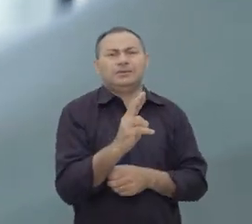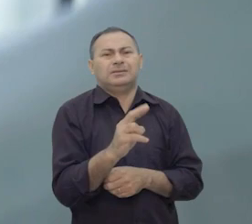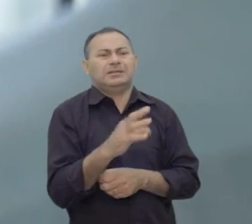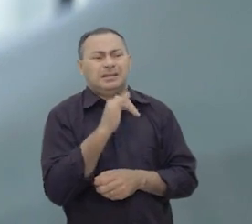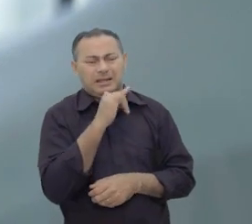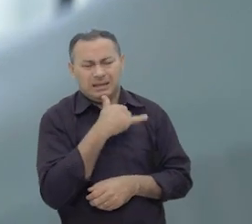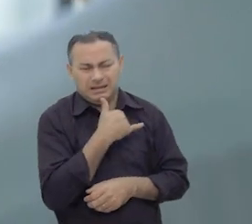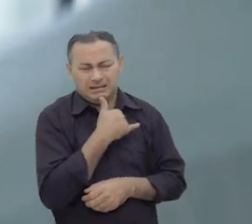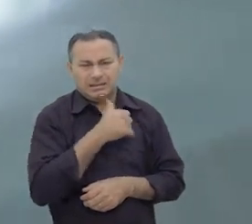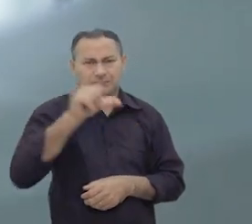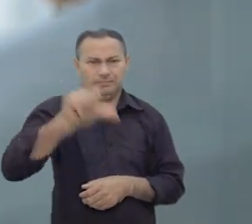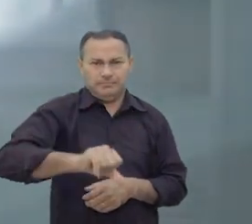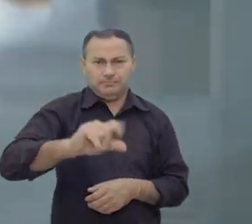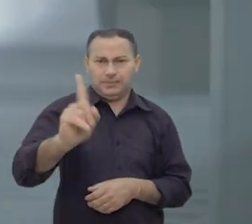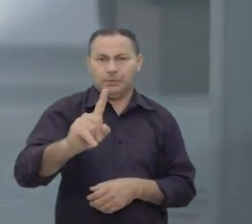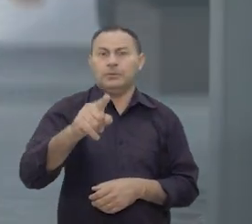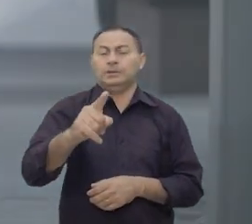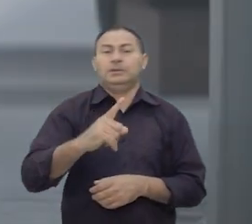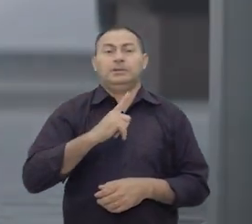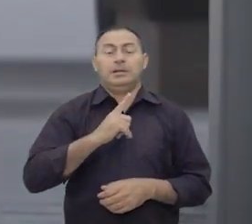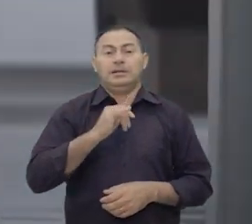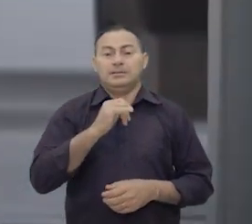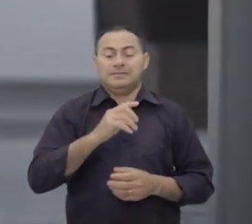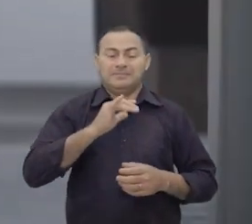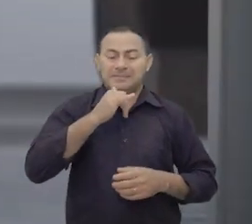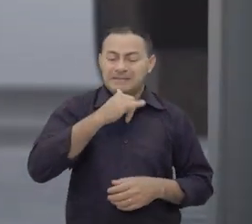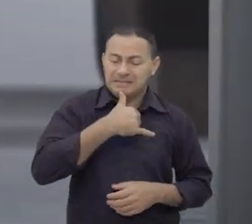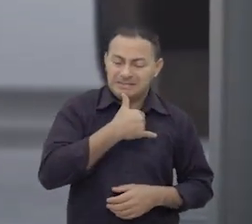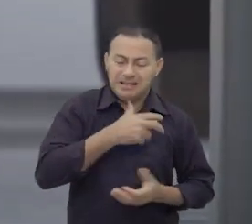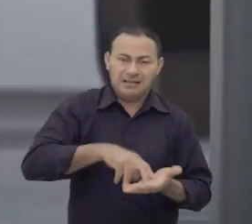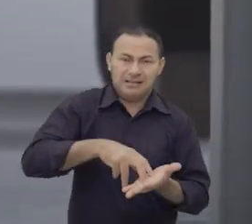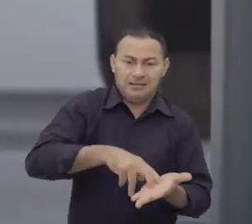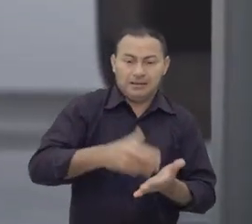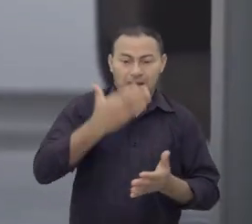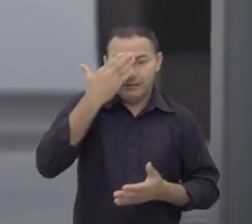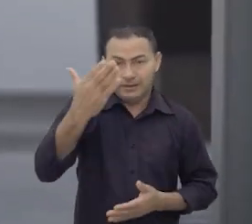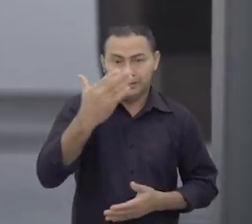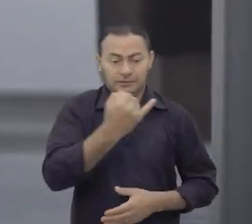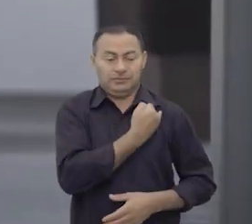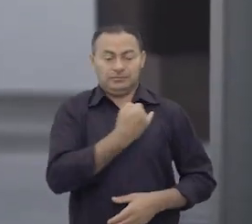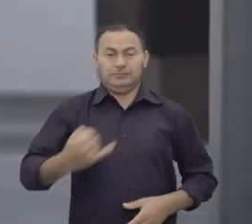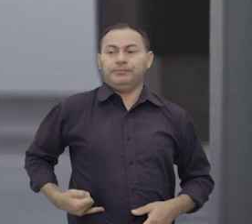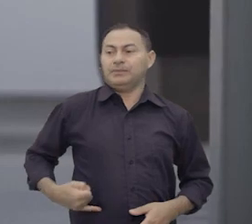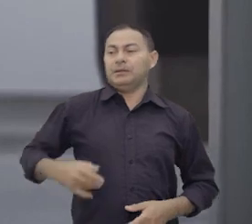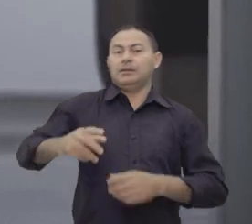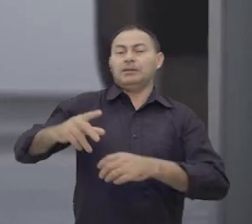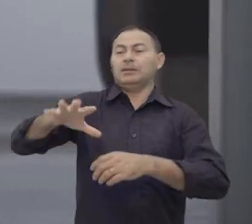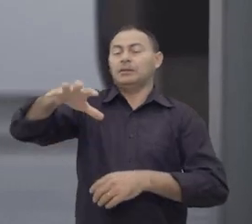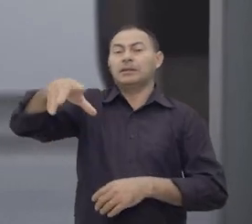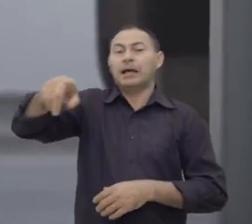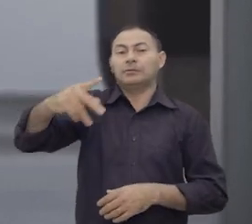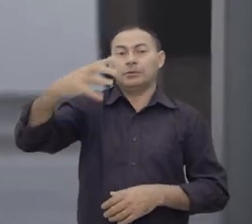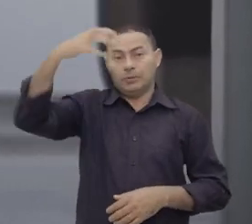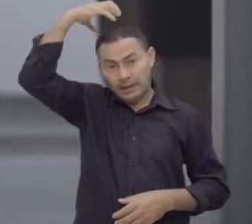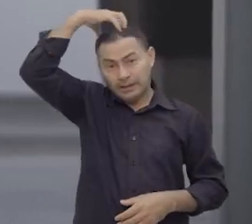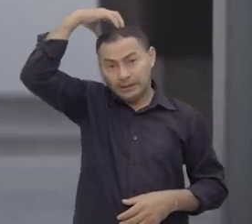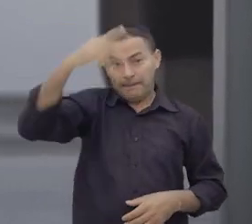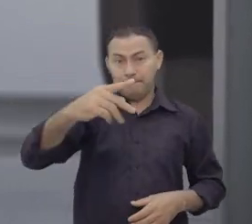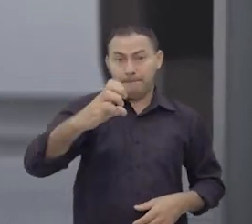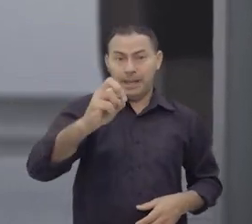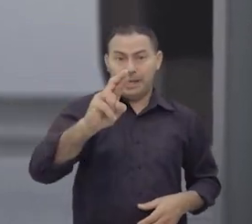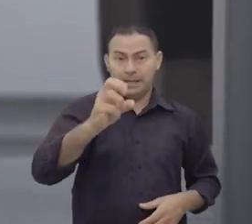dar uma resposta triste nem negativa. Se você estivesse deprimido na presença do imperador da Pérsia, poderia ser